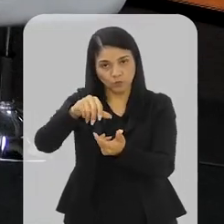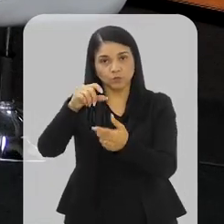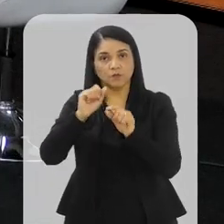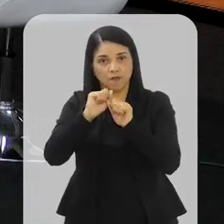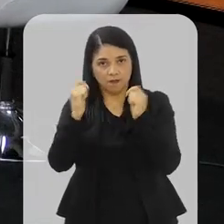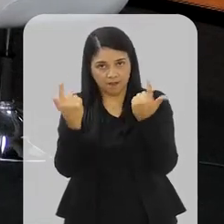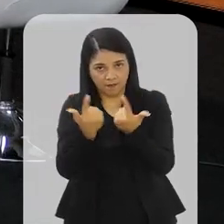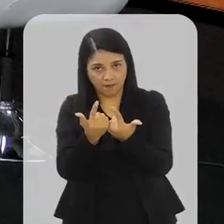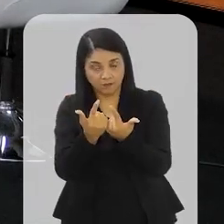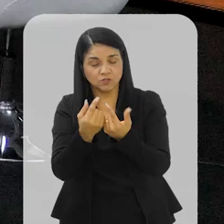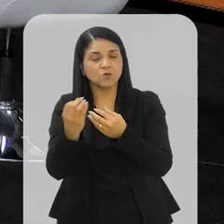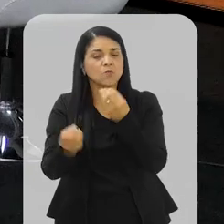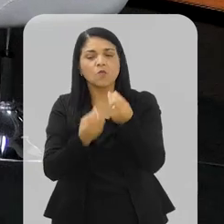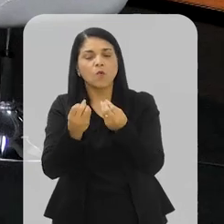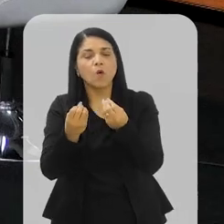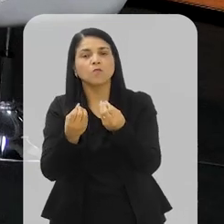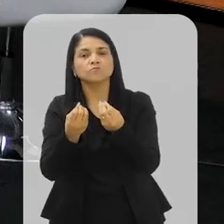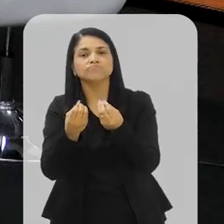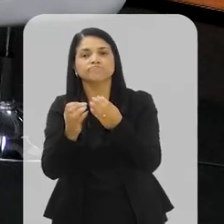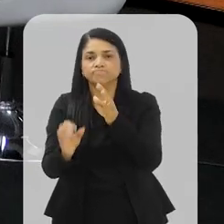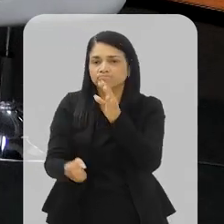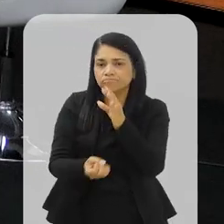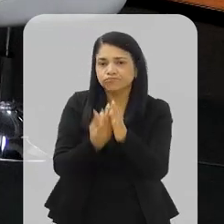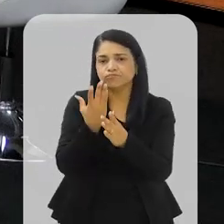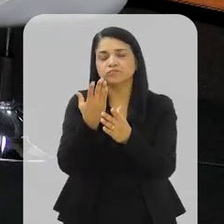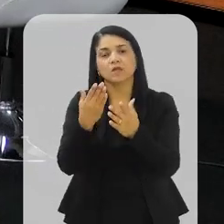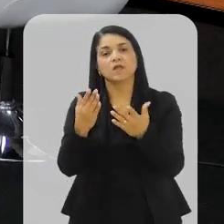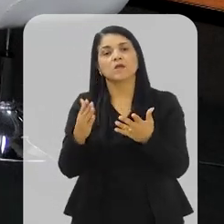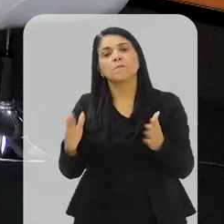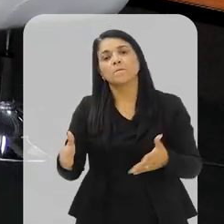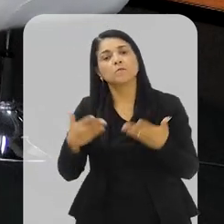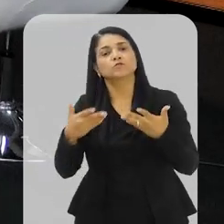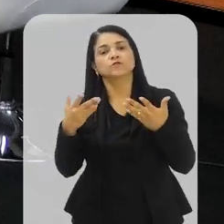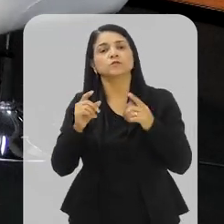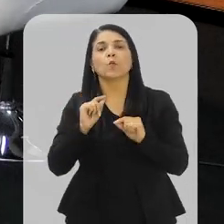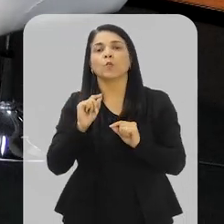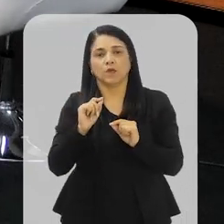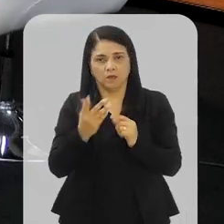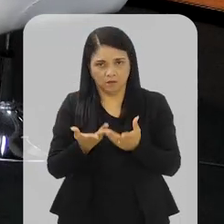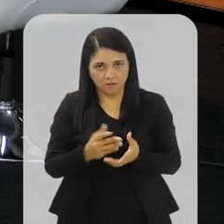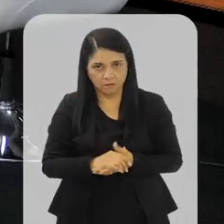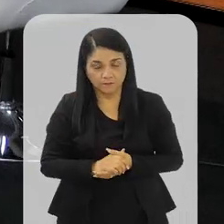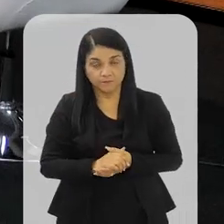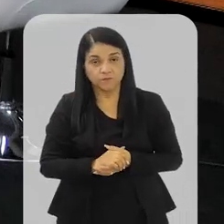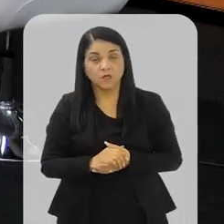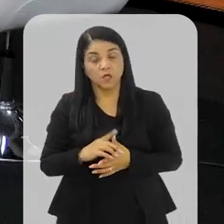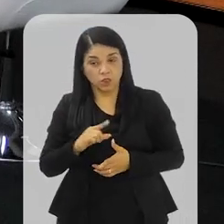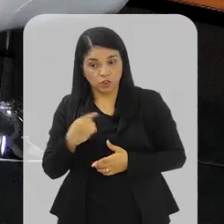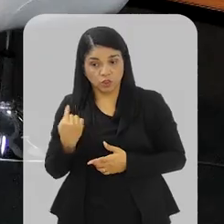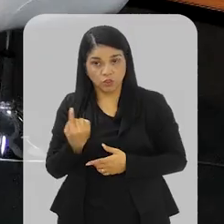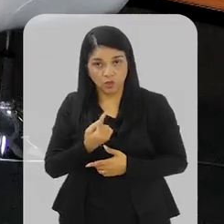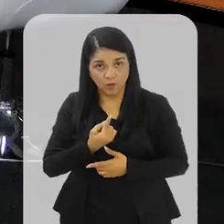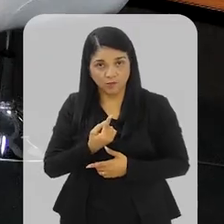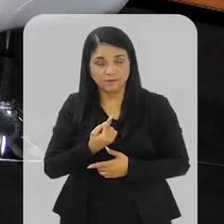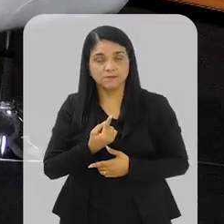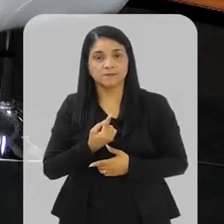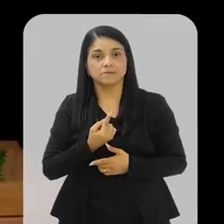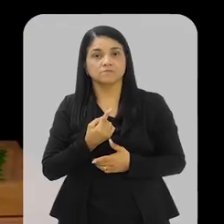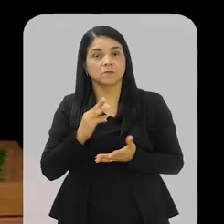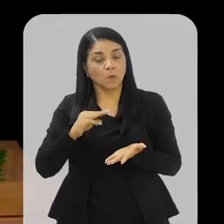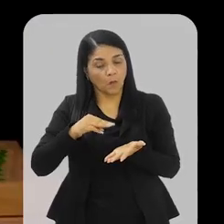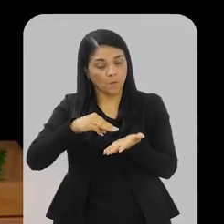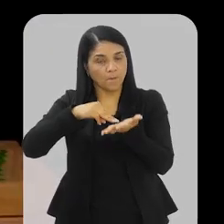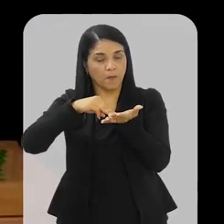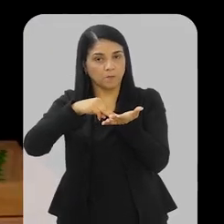eh como é que foi a criação como é que se deu e qual foi a motivação nós nos tornamos recentemente